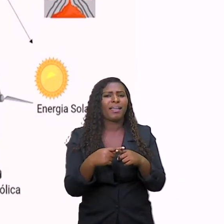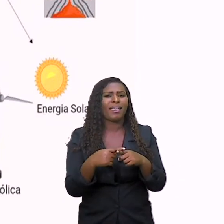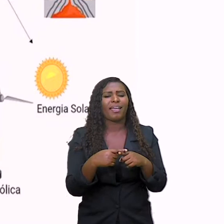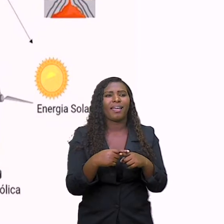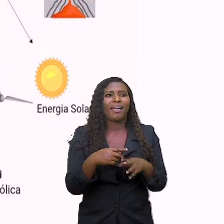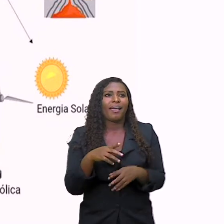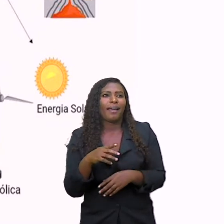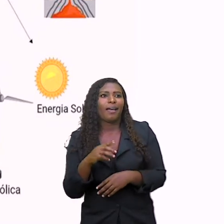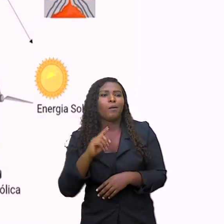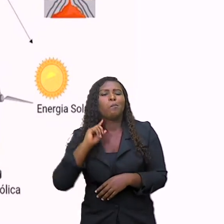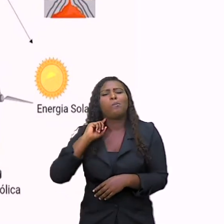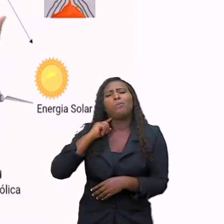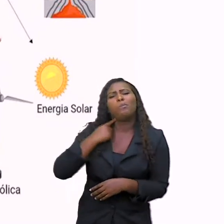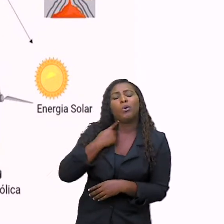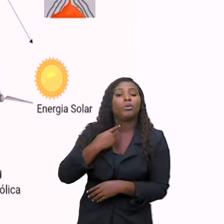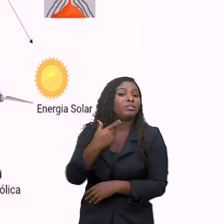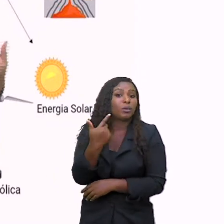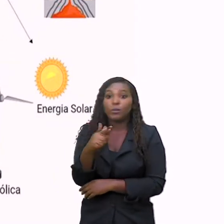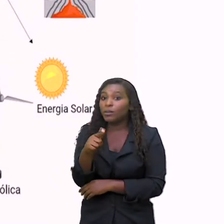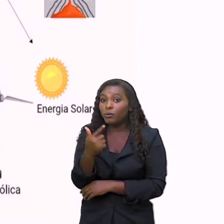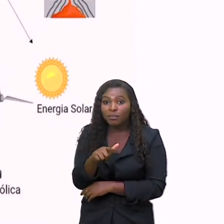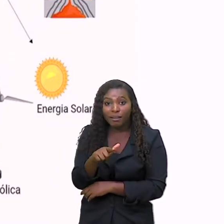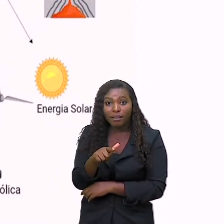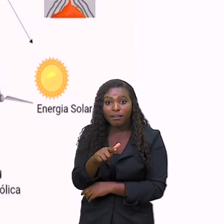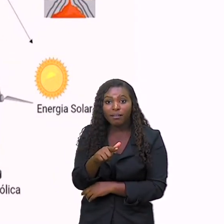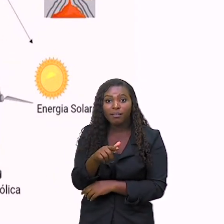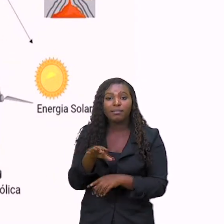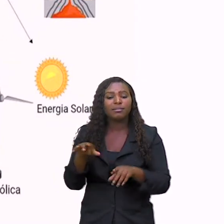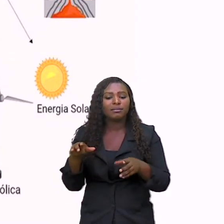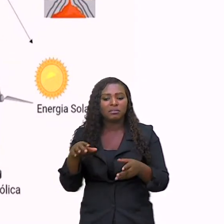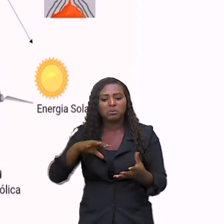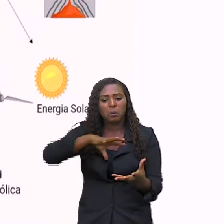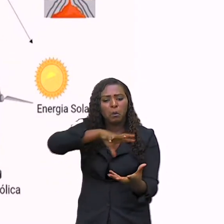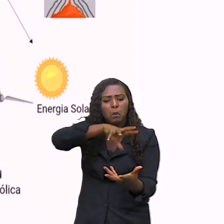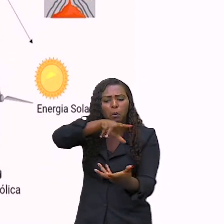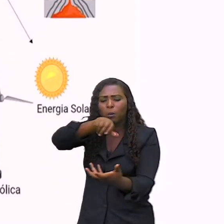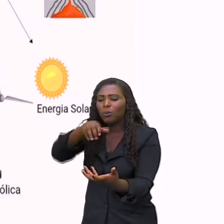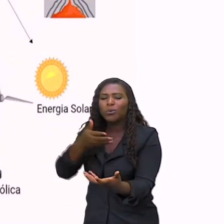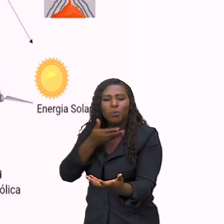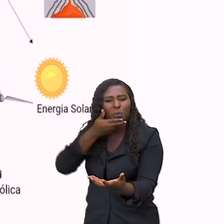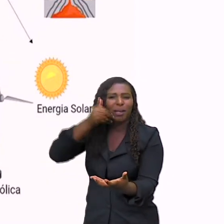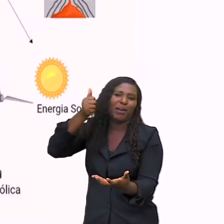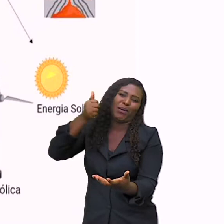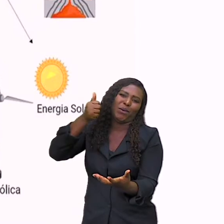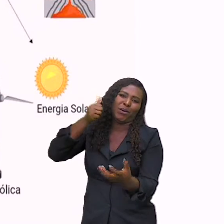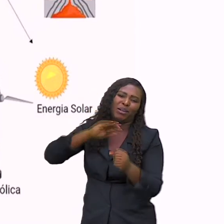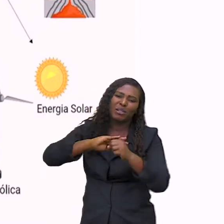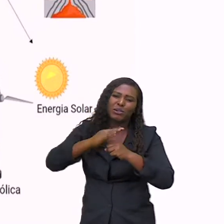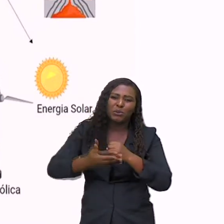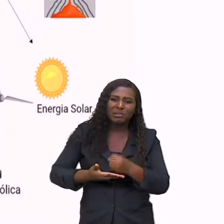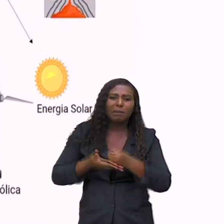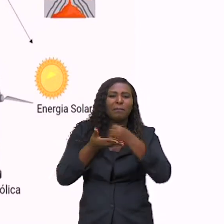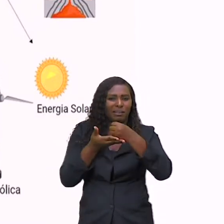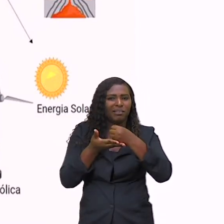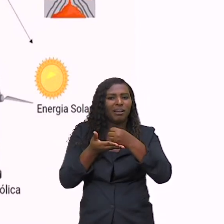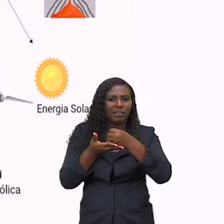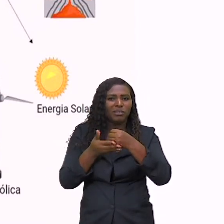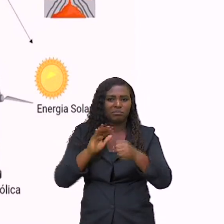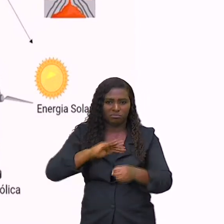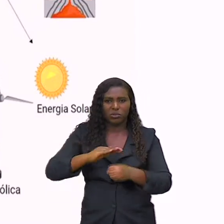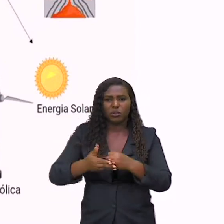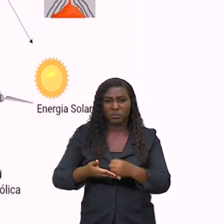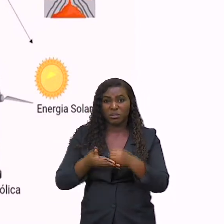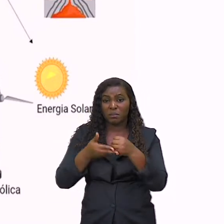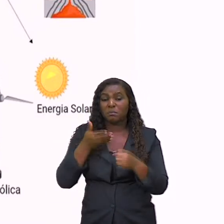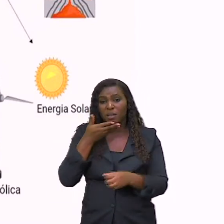pode ter uma melhoria no nosso meio. Quem são elas? Então nós vamos ter a energia hidráulica,